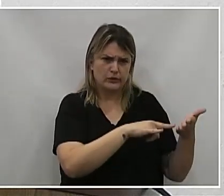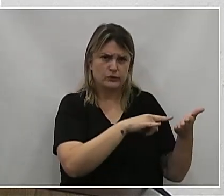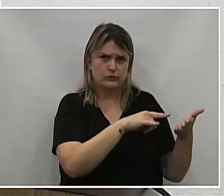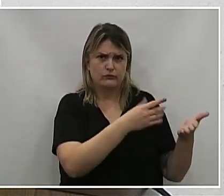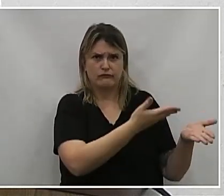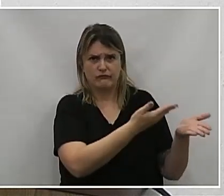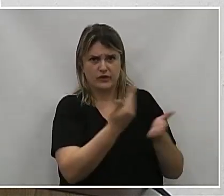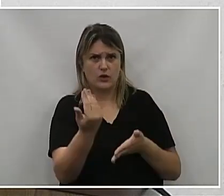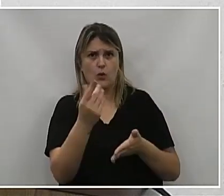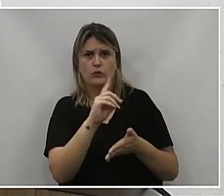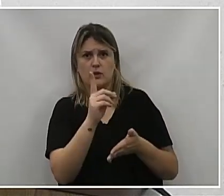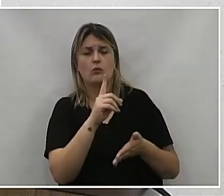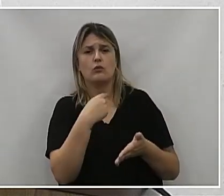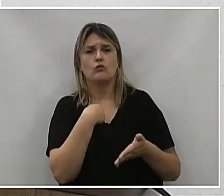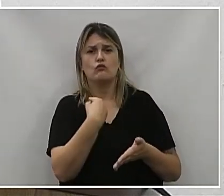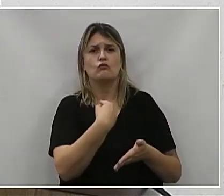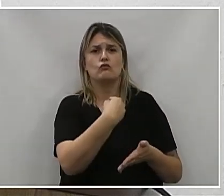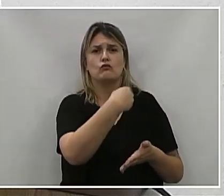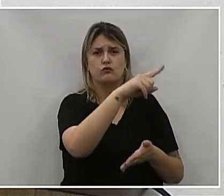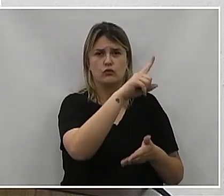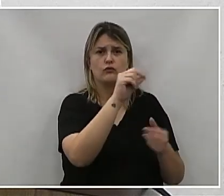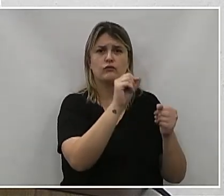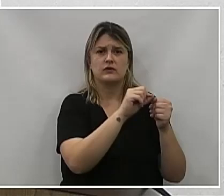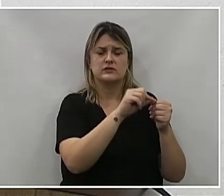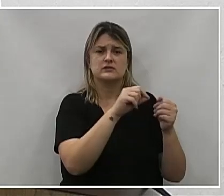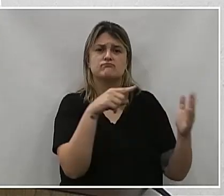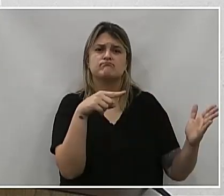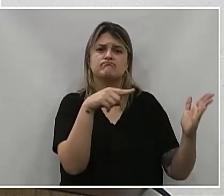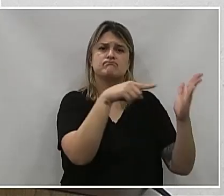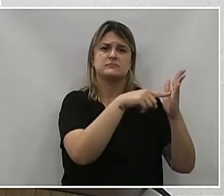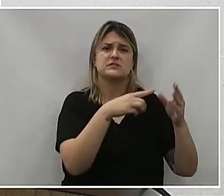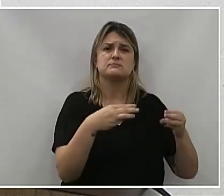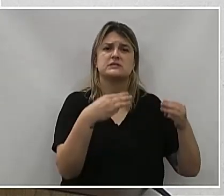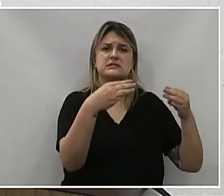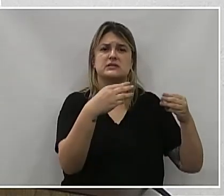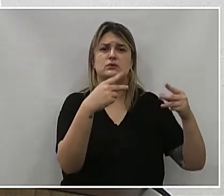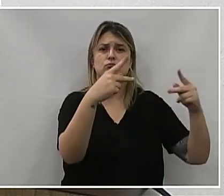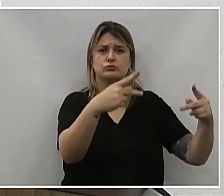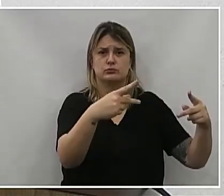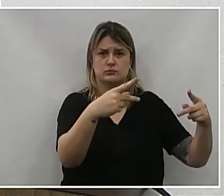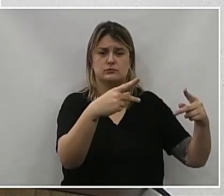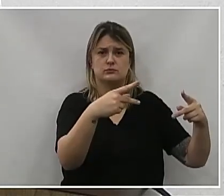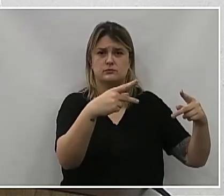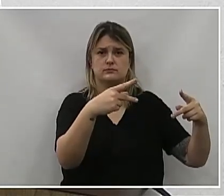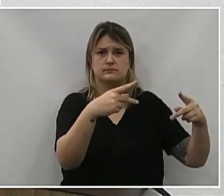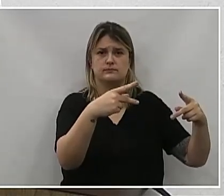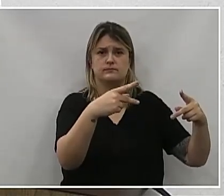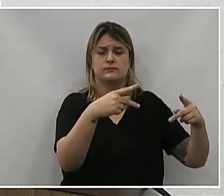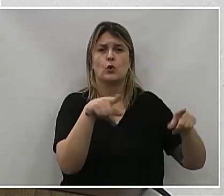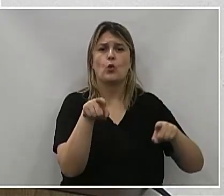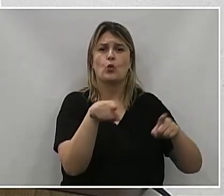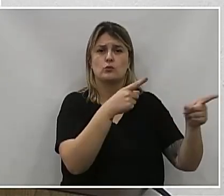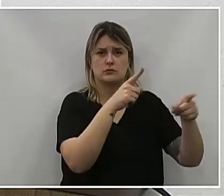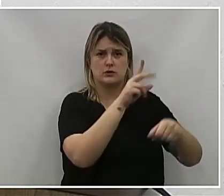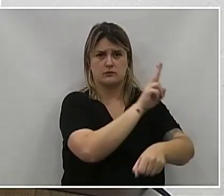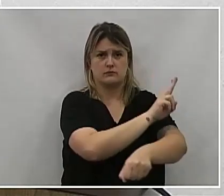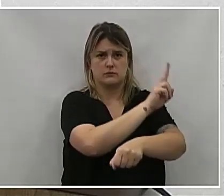não, irei fazer uma denúncia no Ministério Público da Uniuv